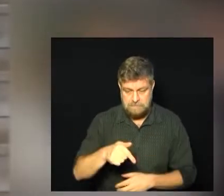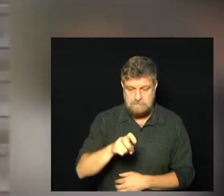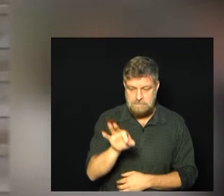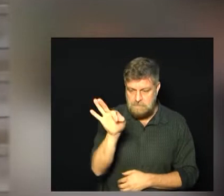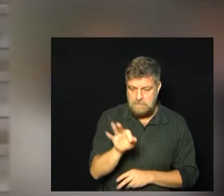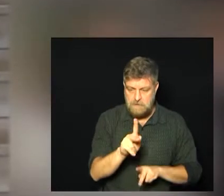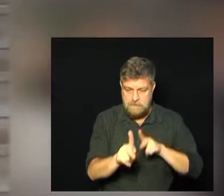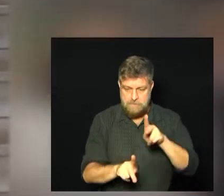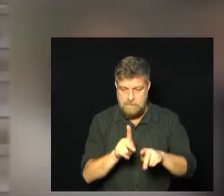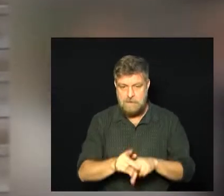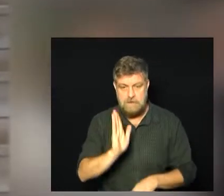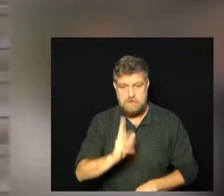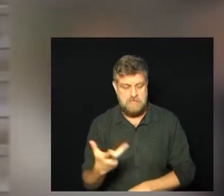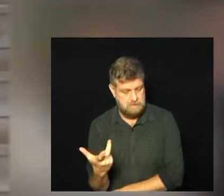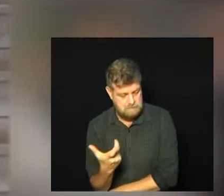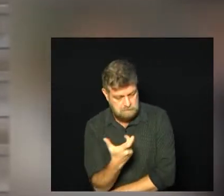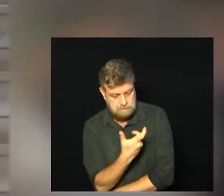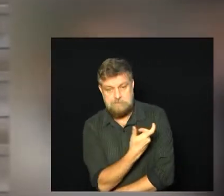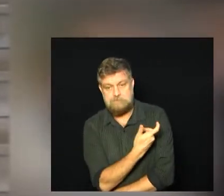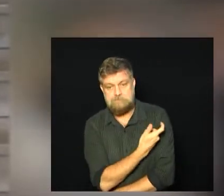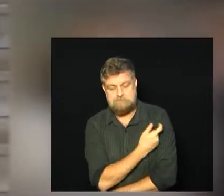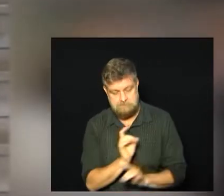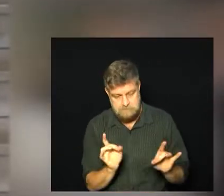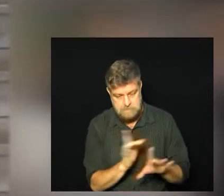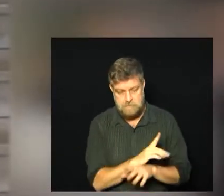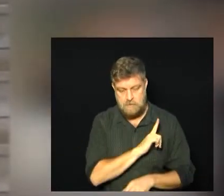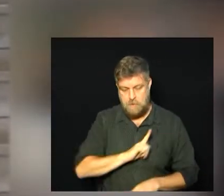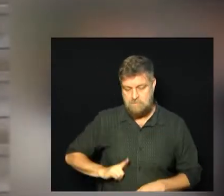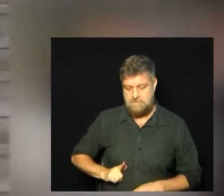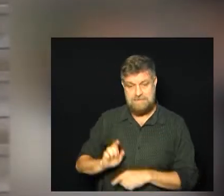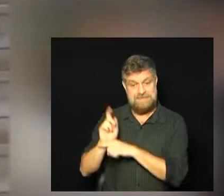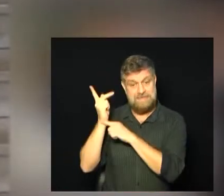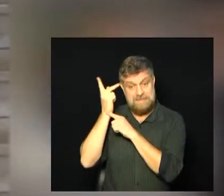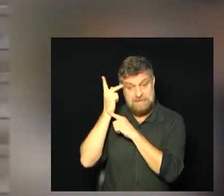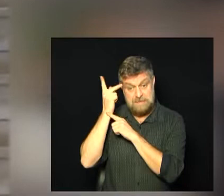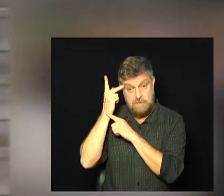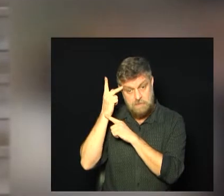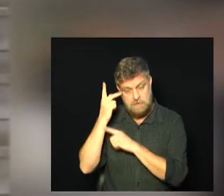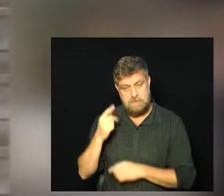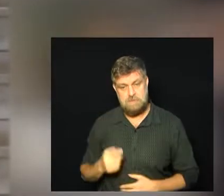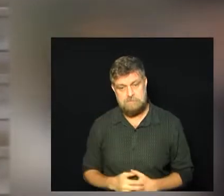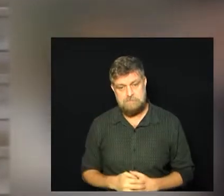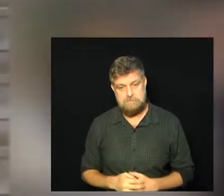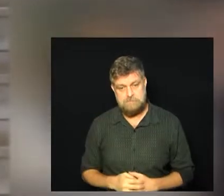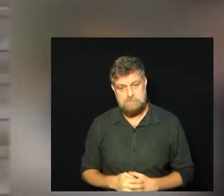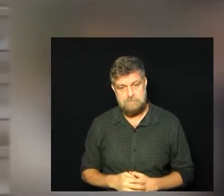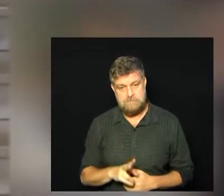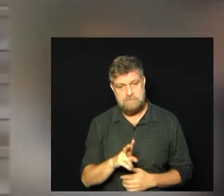da população totalmente imunizada, o governo do Estado de São Paulo vai